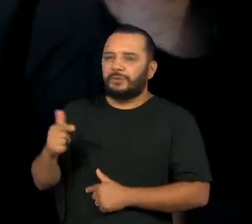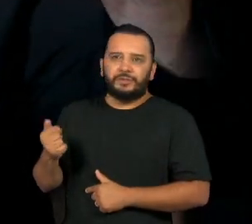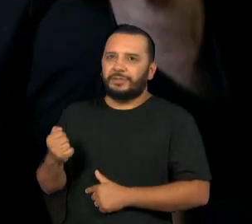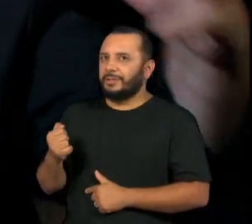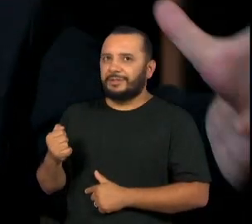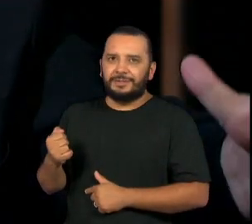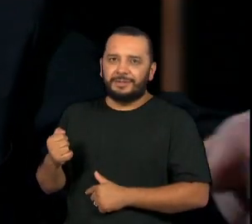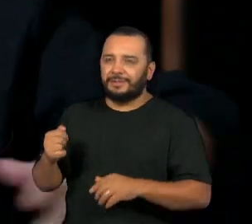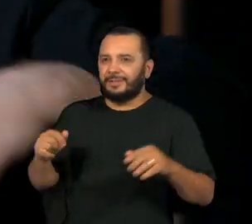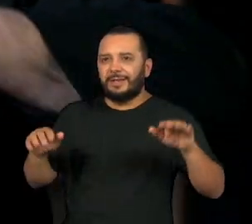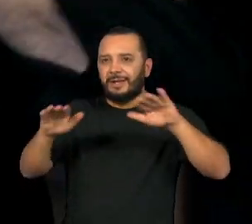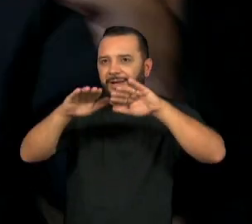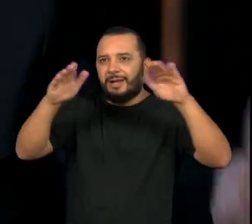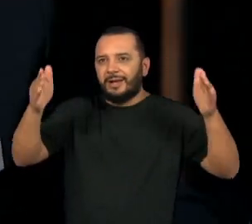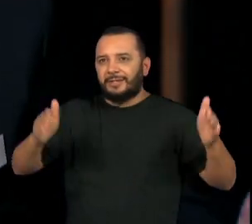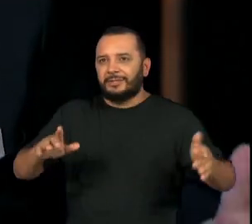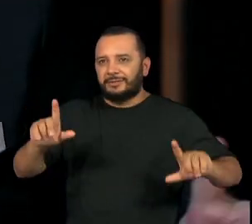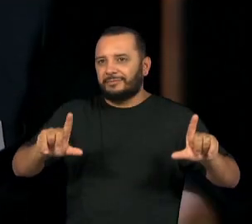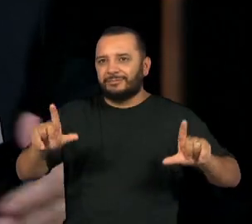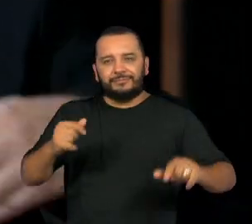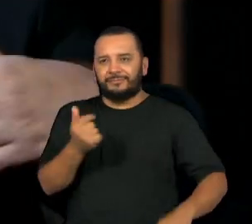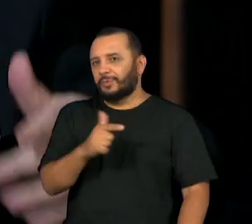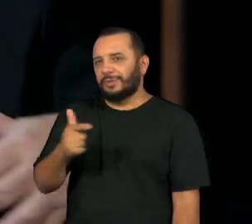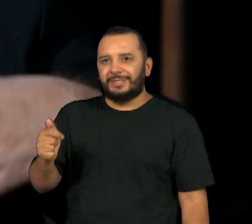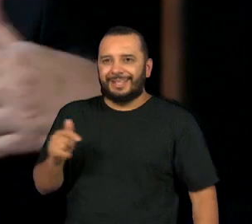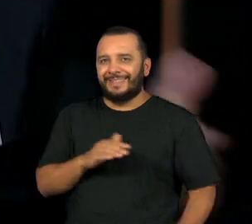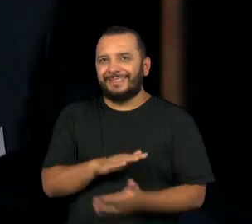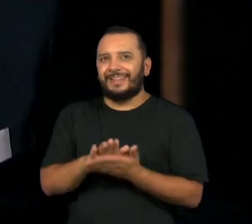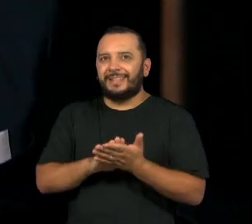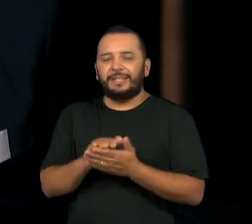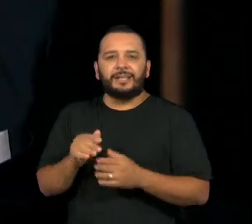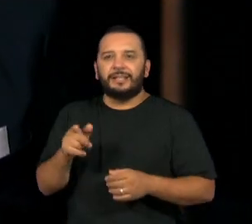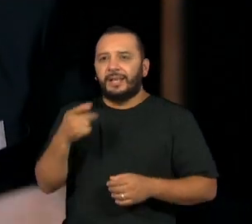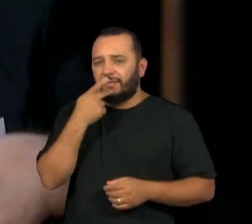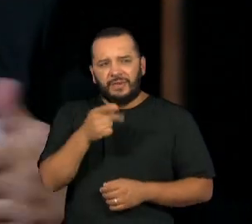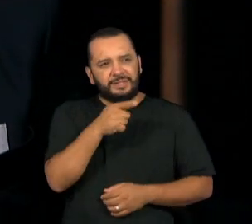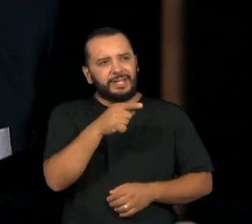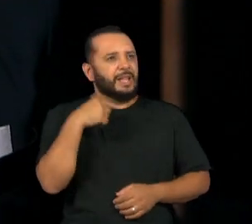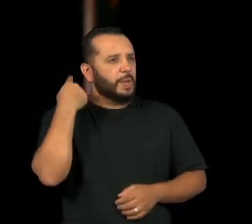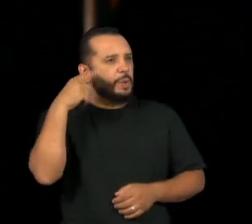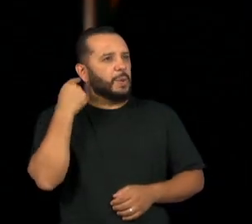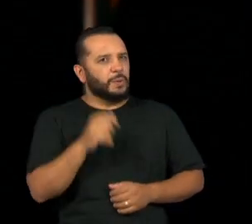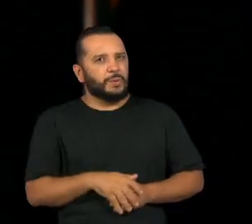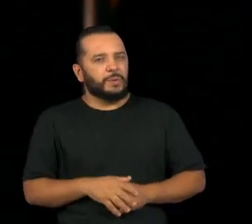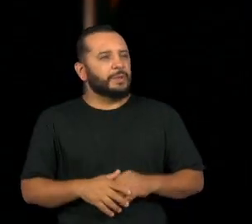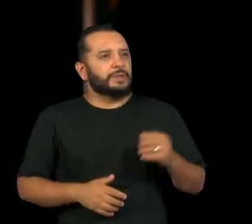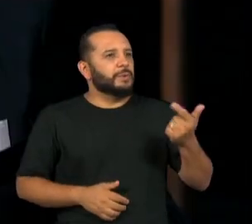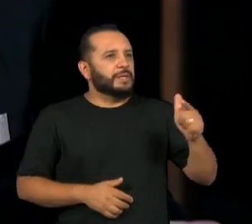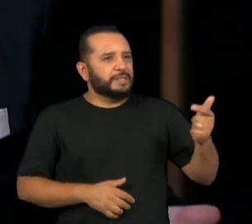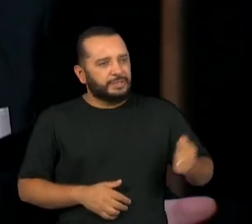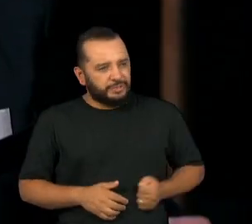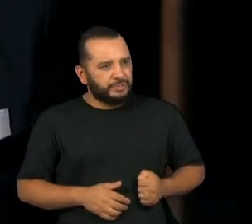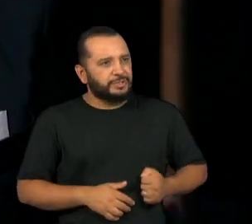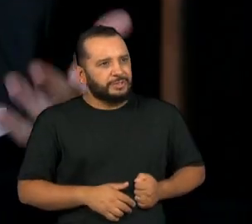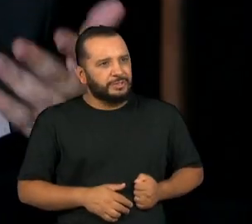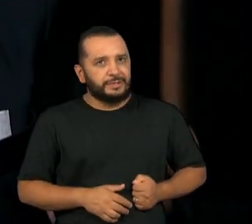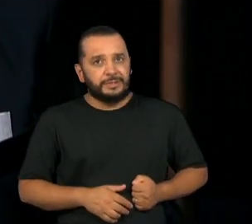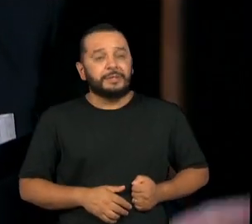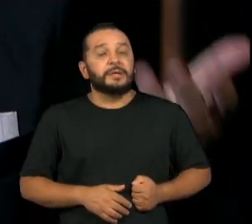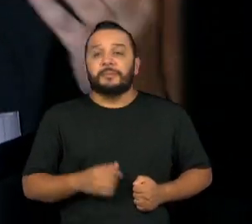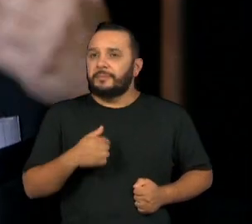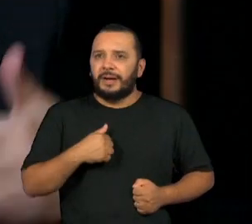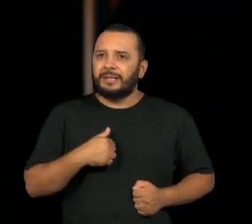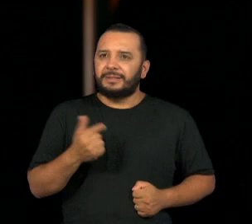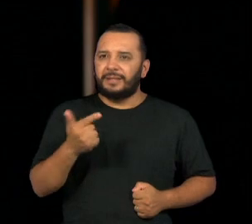essa coisa quadrada, não existia nada. Ele ia falar que você é louco, que você não existe. Que isso não existe. Que isso não existe. Só que as coisas que